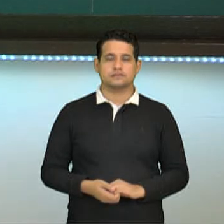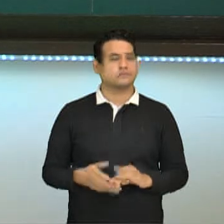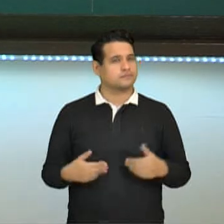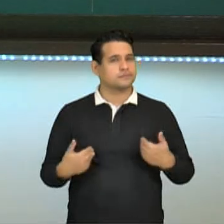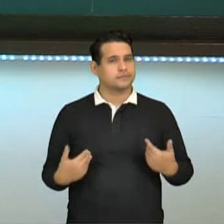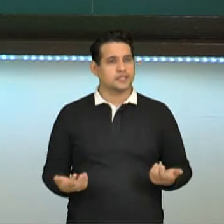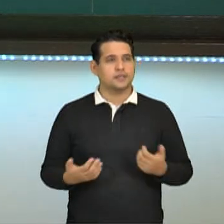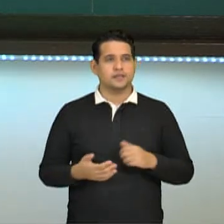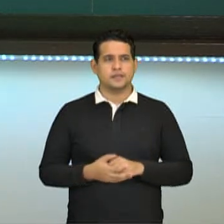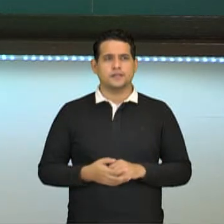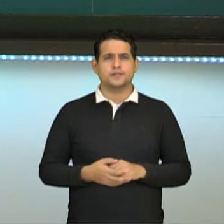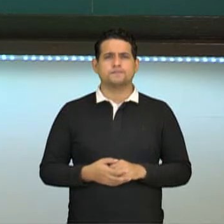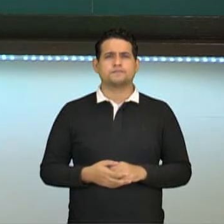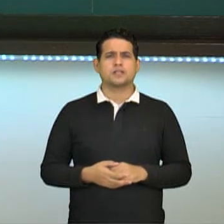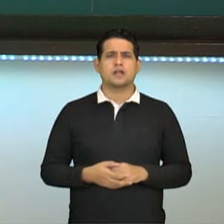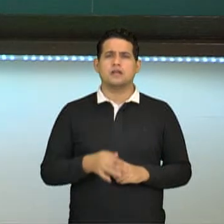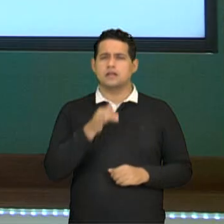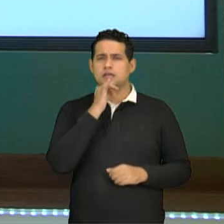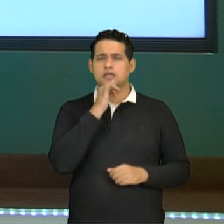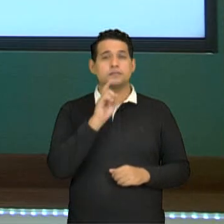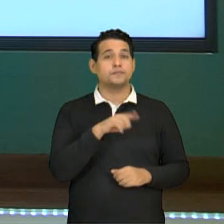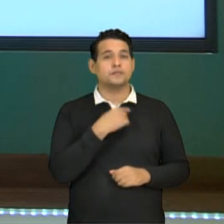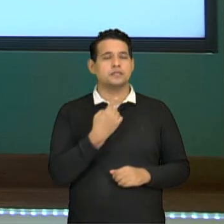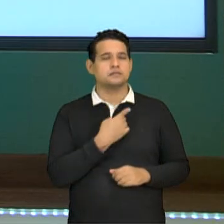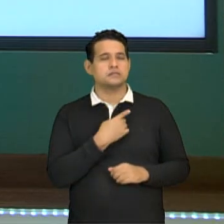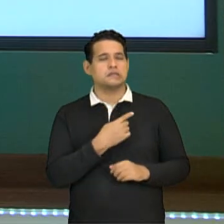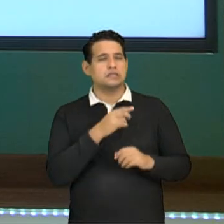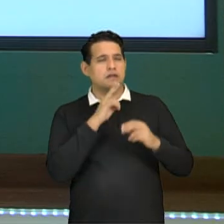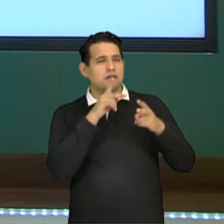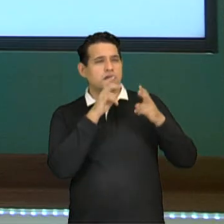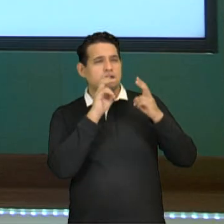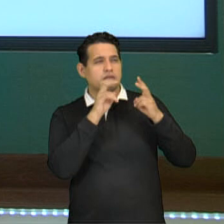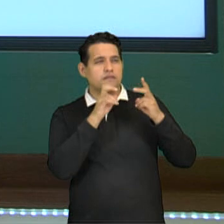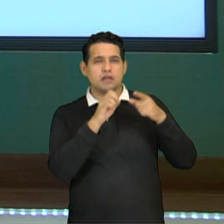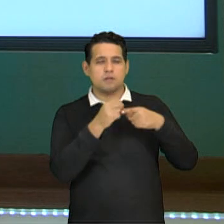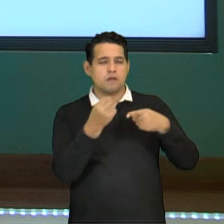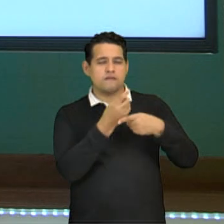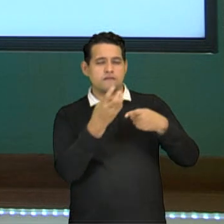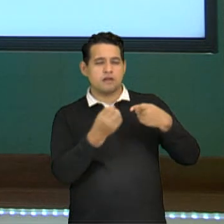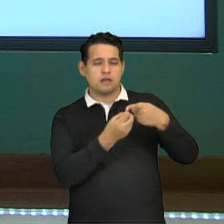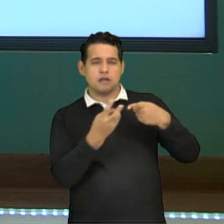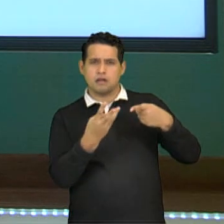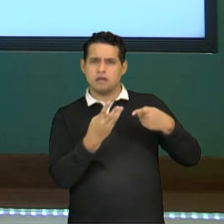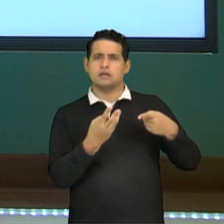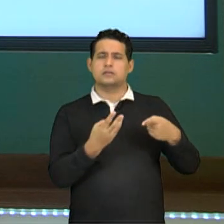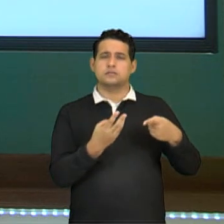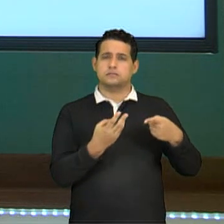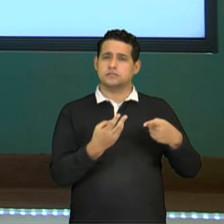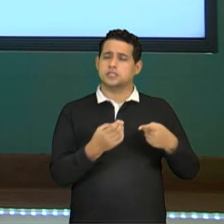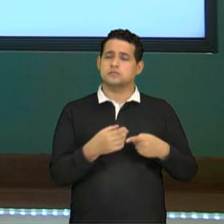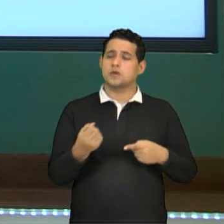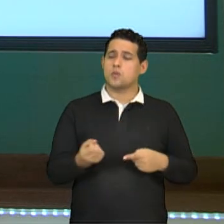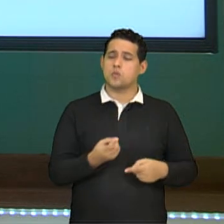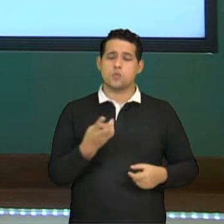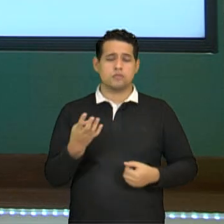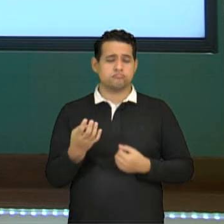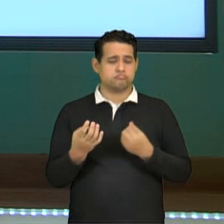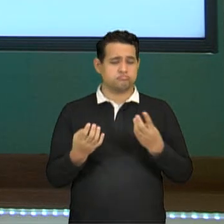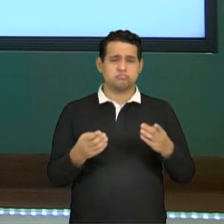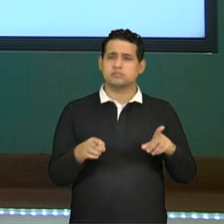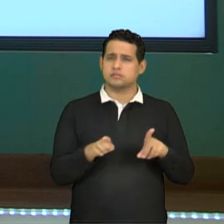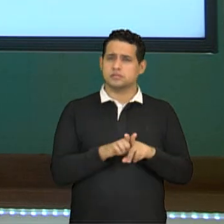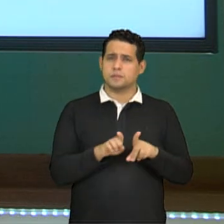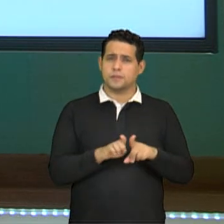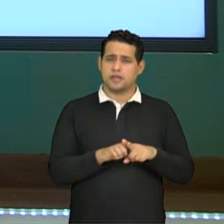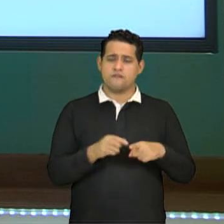Vamos lá então? Pessoal, quando a gente quer encontrar uma fração, né, de uma outra quantidade que também está em